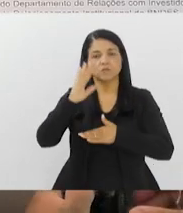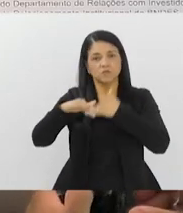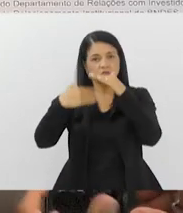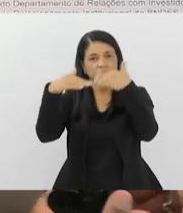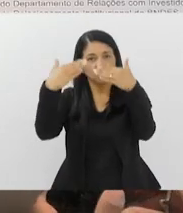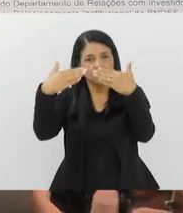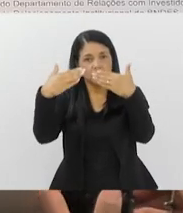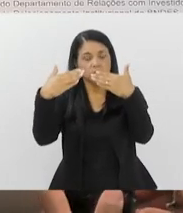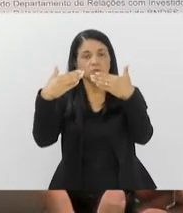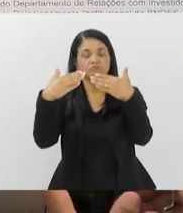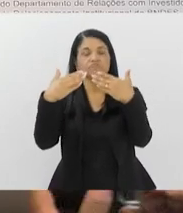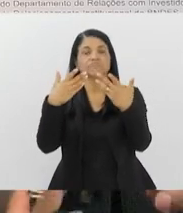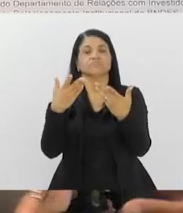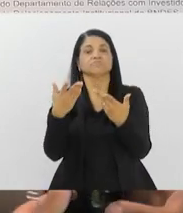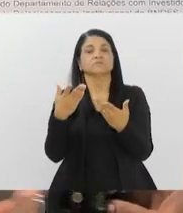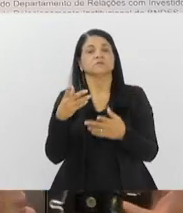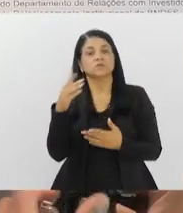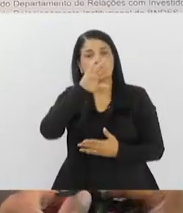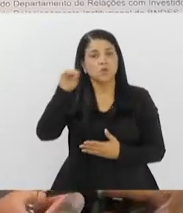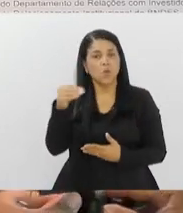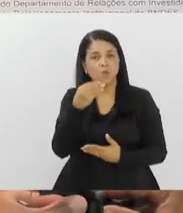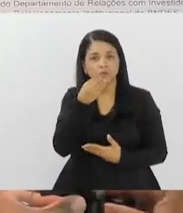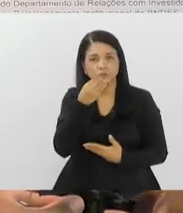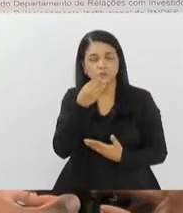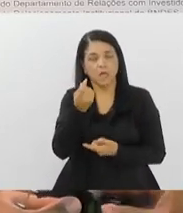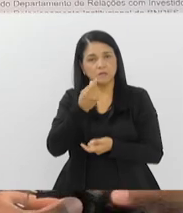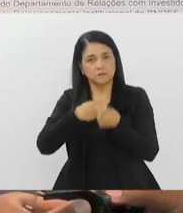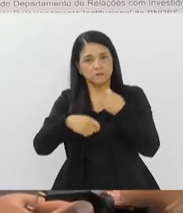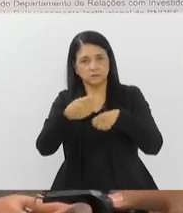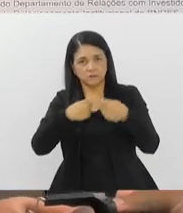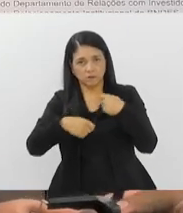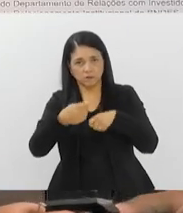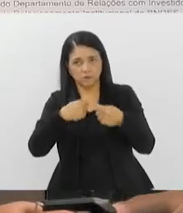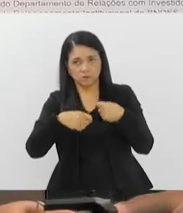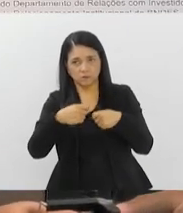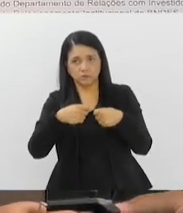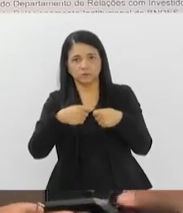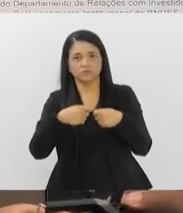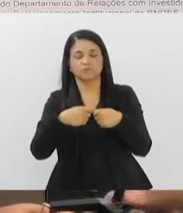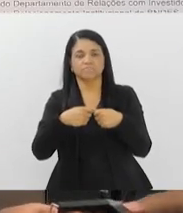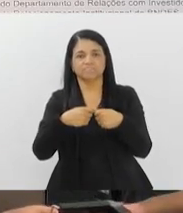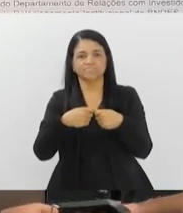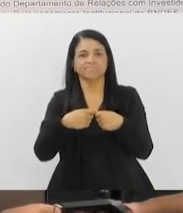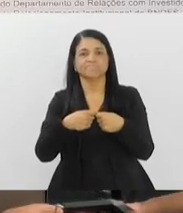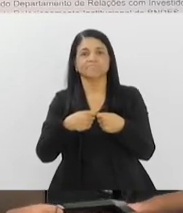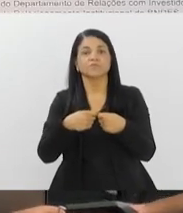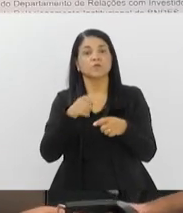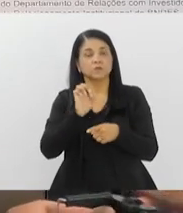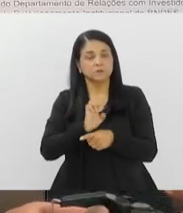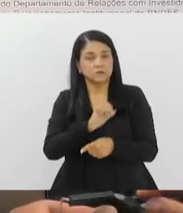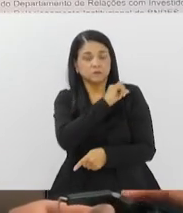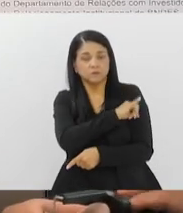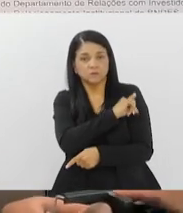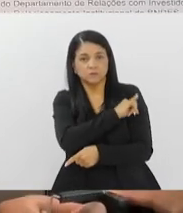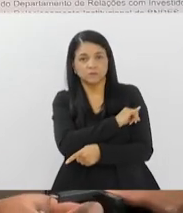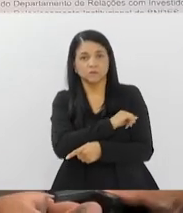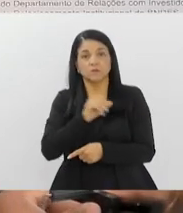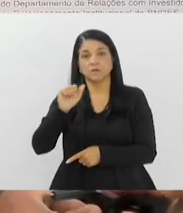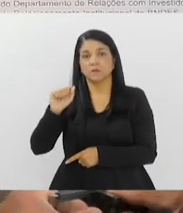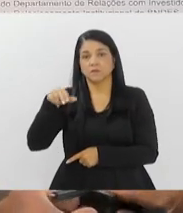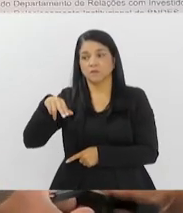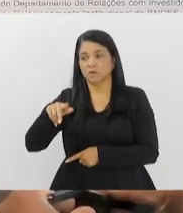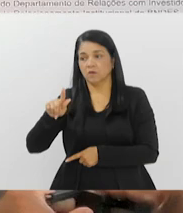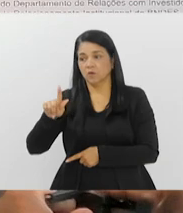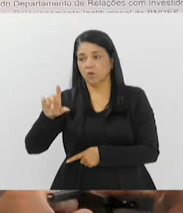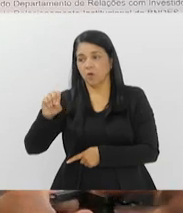desenvolvimento mútuo e para a promoção de oportunidades de negócios promissoras. O Estado do Rio de Janeiro e Angola